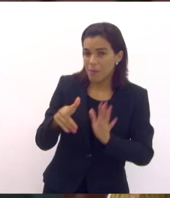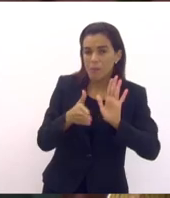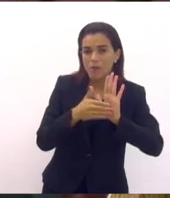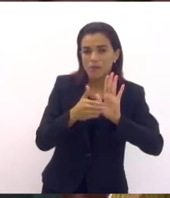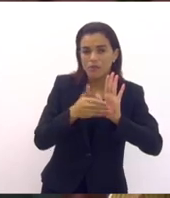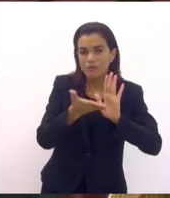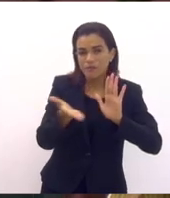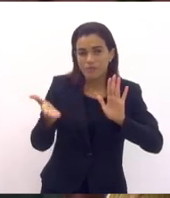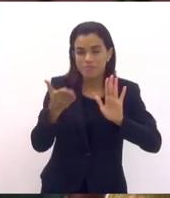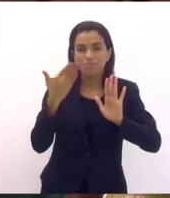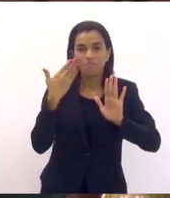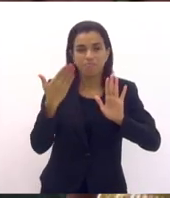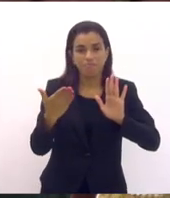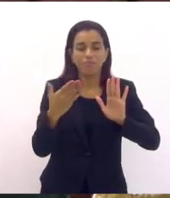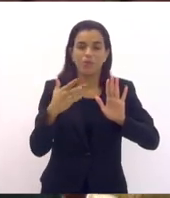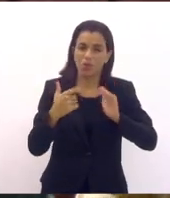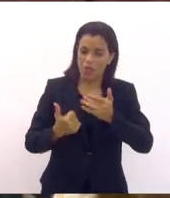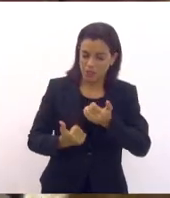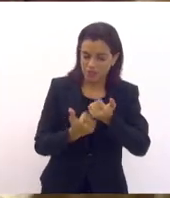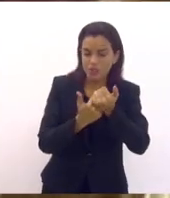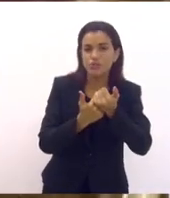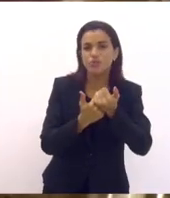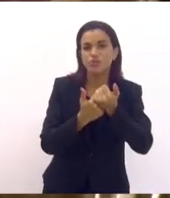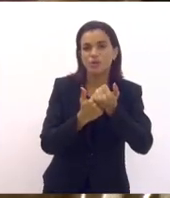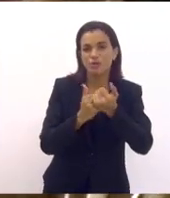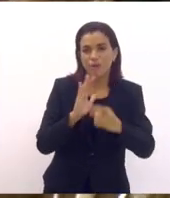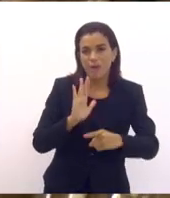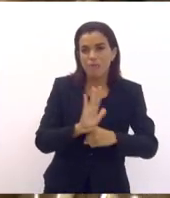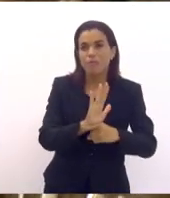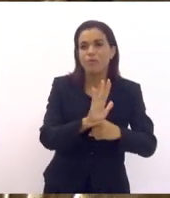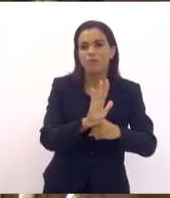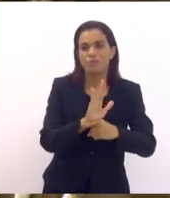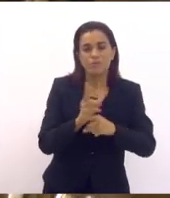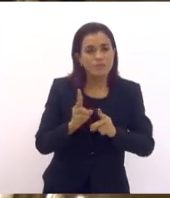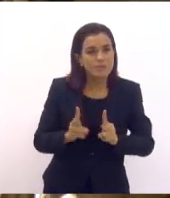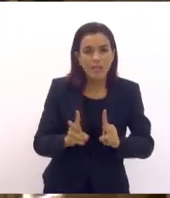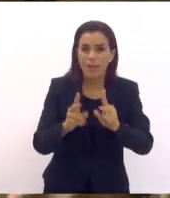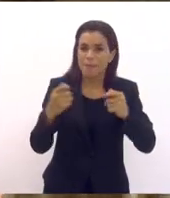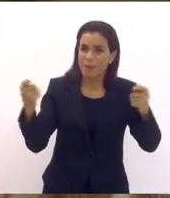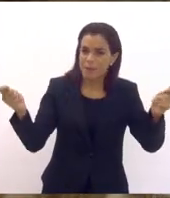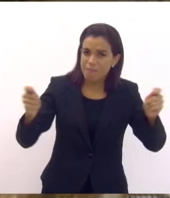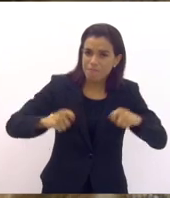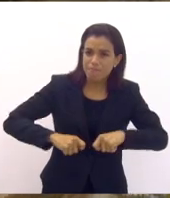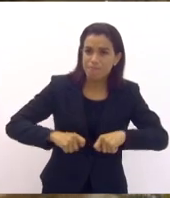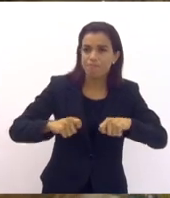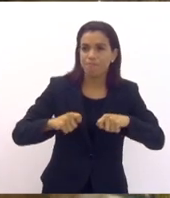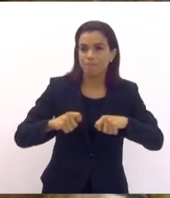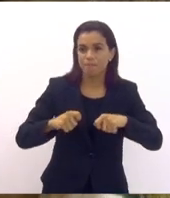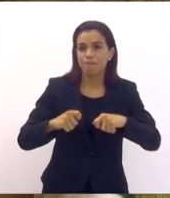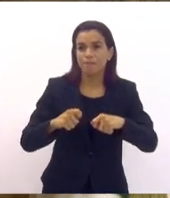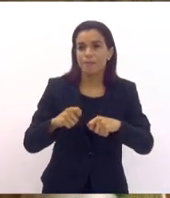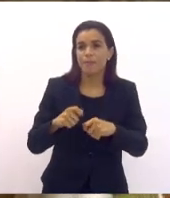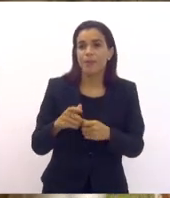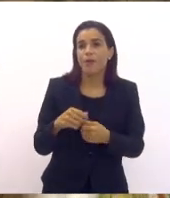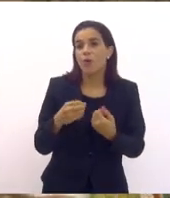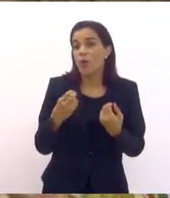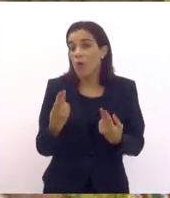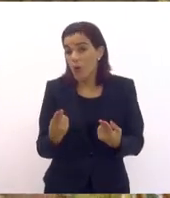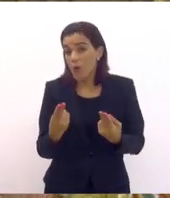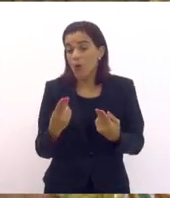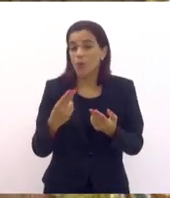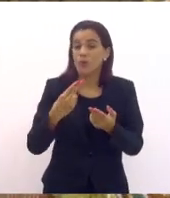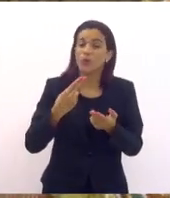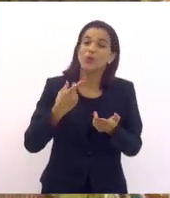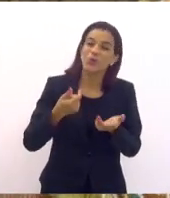apresentado Conte com a nossa ajuda com o nosso com o nosso apoio sempre no que for possível eh seja através da emissão de